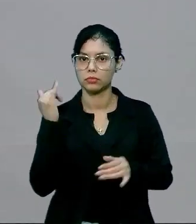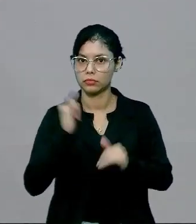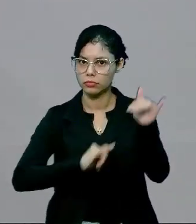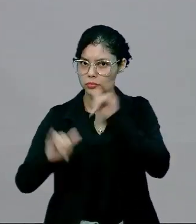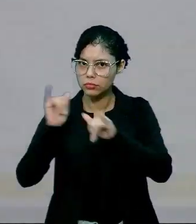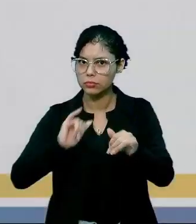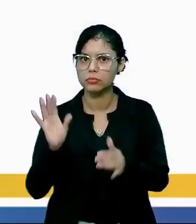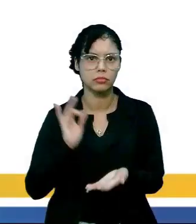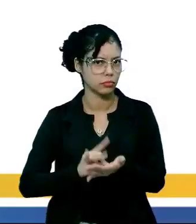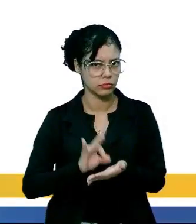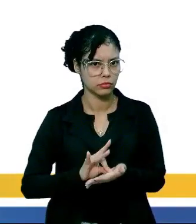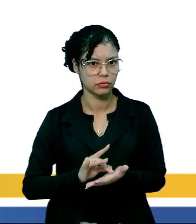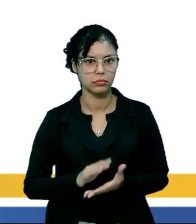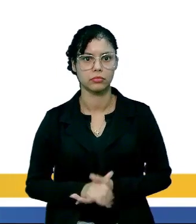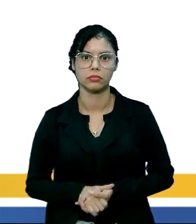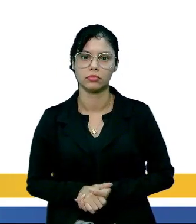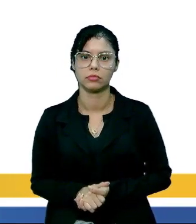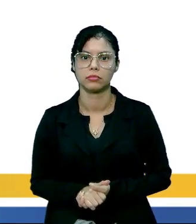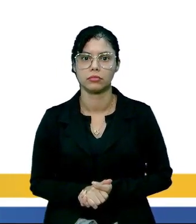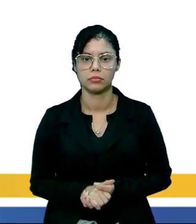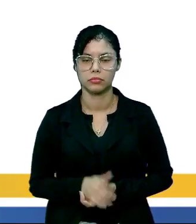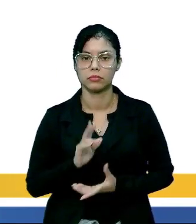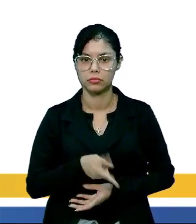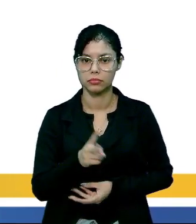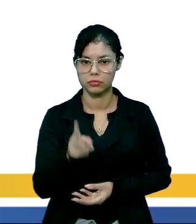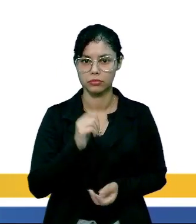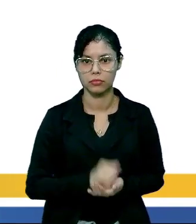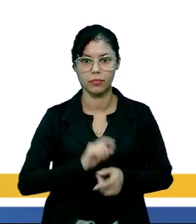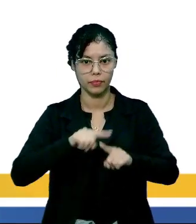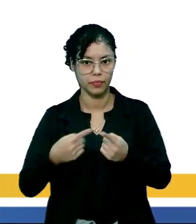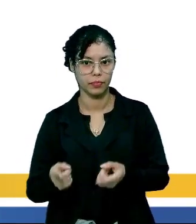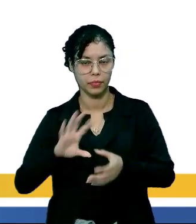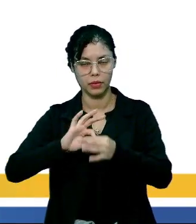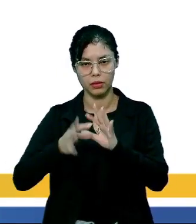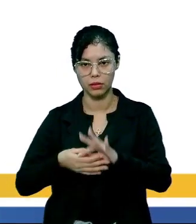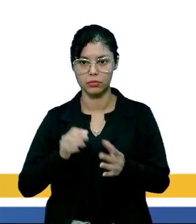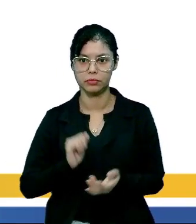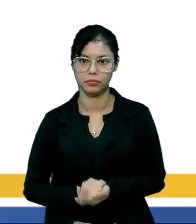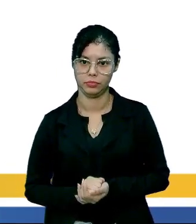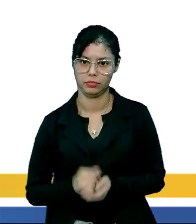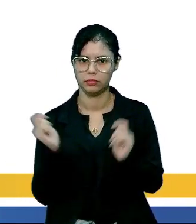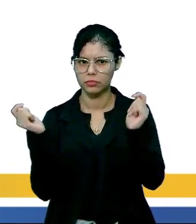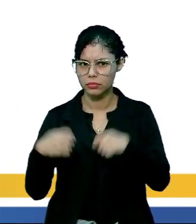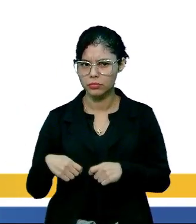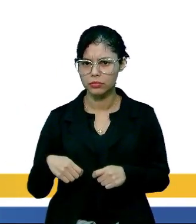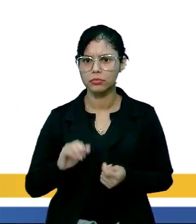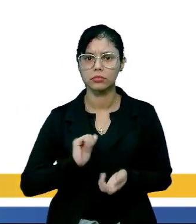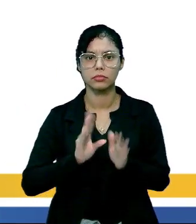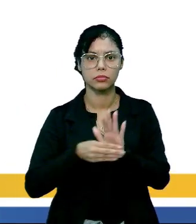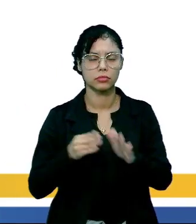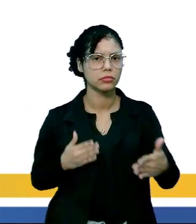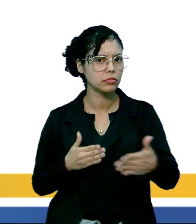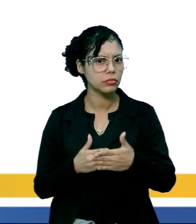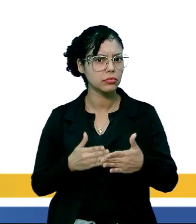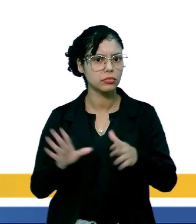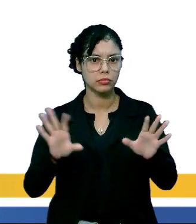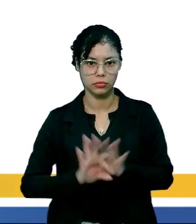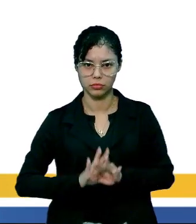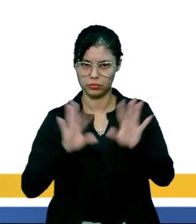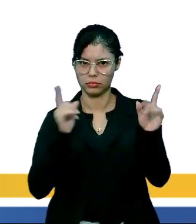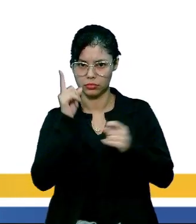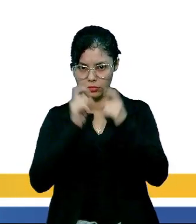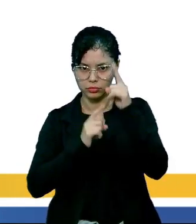não for verdadeira. E aí, continuando. Mas, nesse contexto, é possível colocar limites à liberdade